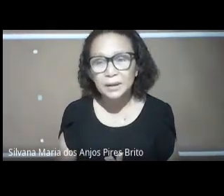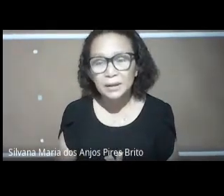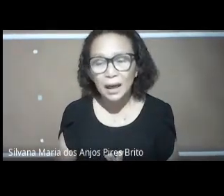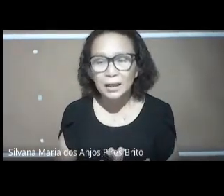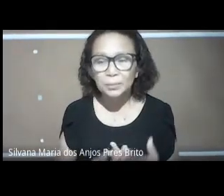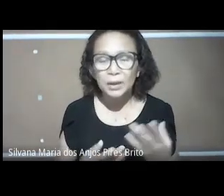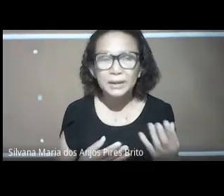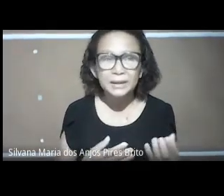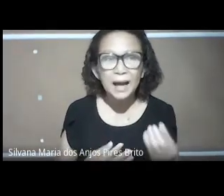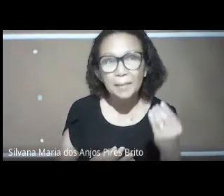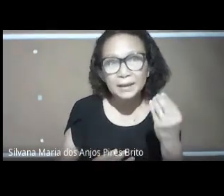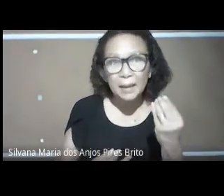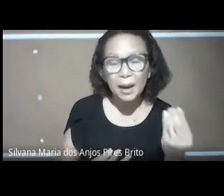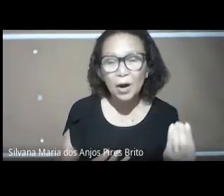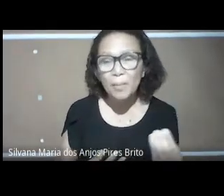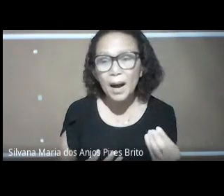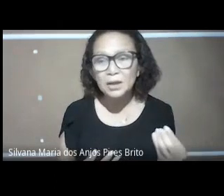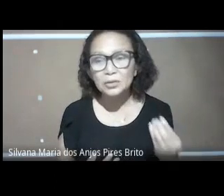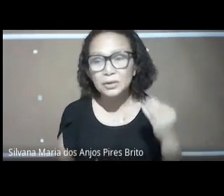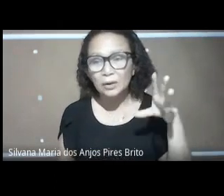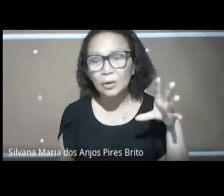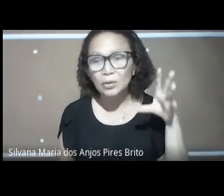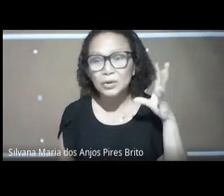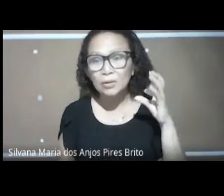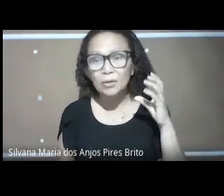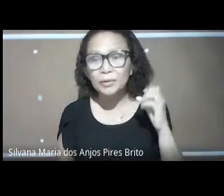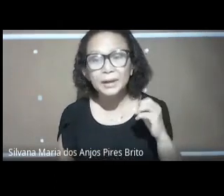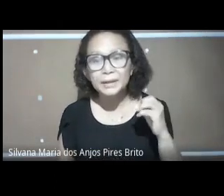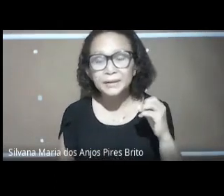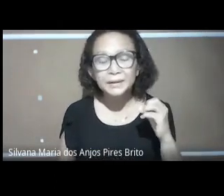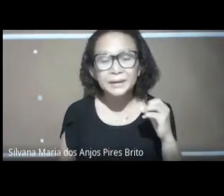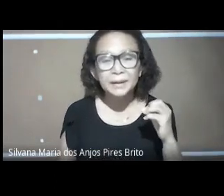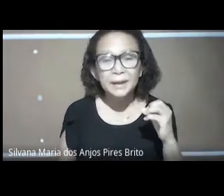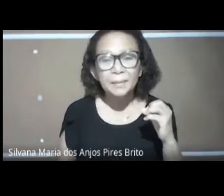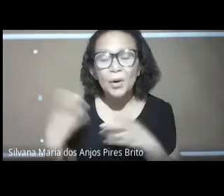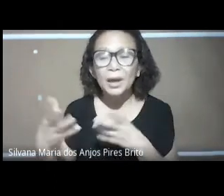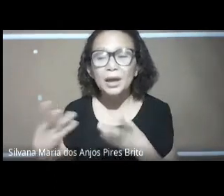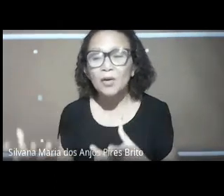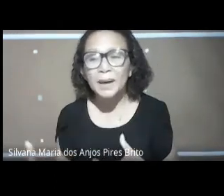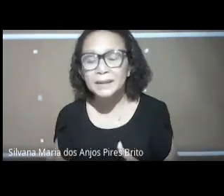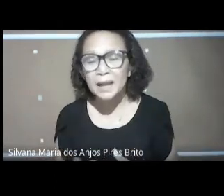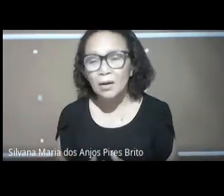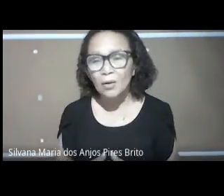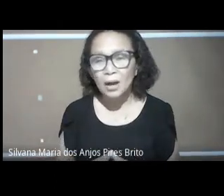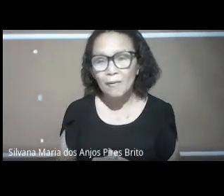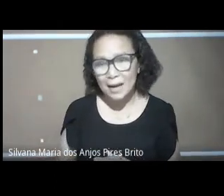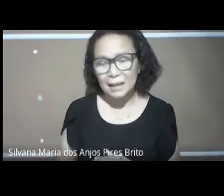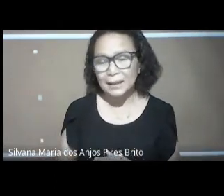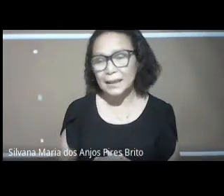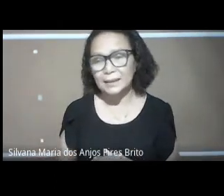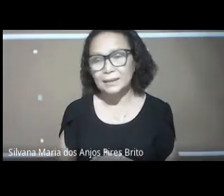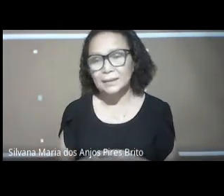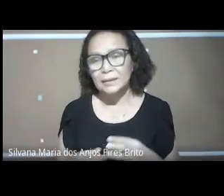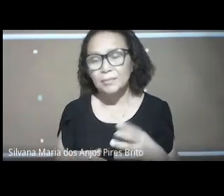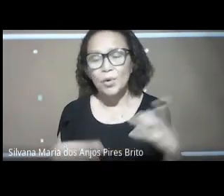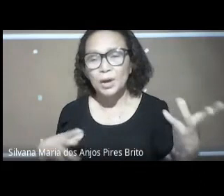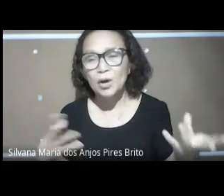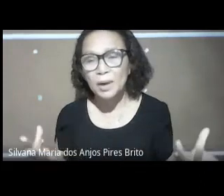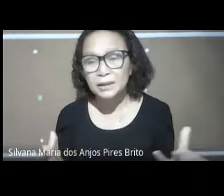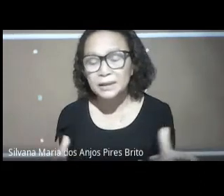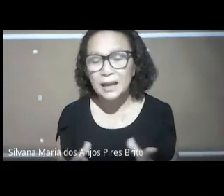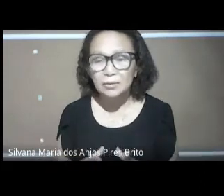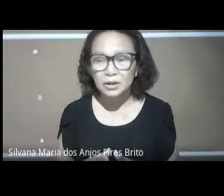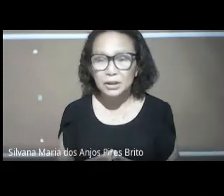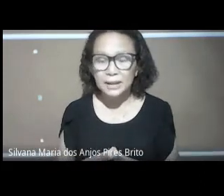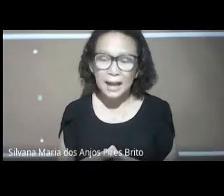fatores. A gente pode dizer, mas a maior parte dos alunos são ouvintes. Por que eu vou precisar colocar um cartaz? Por que